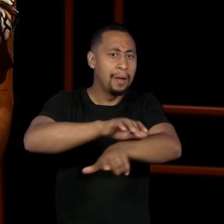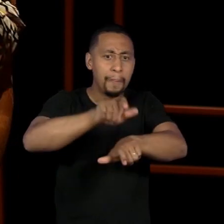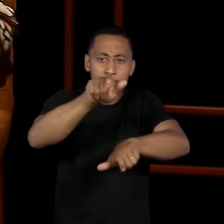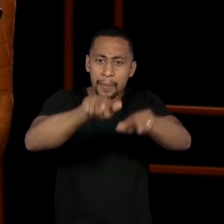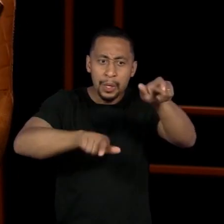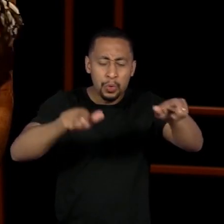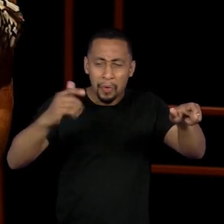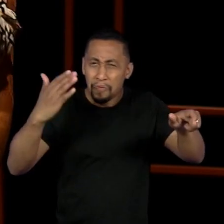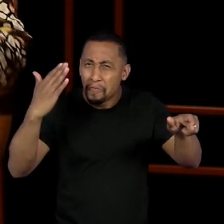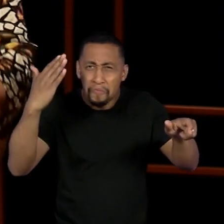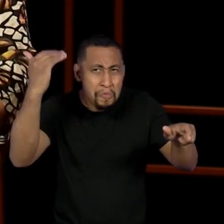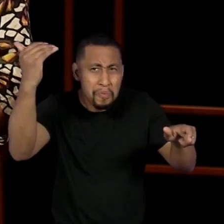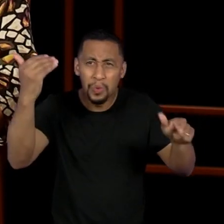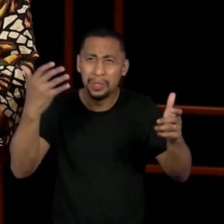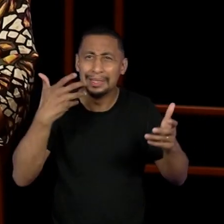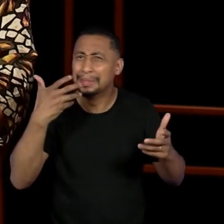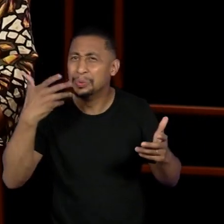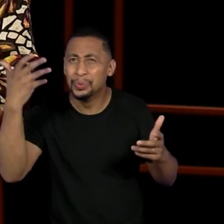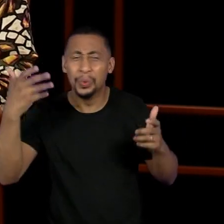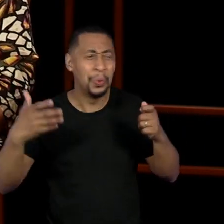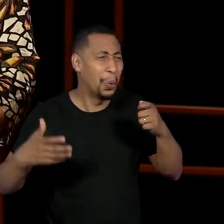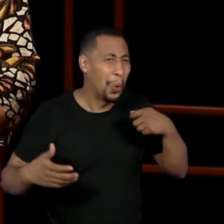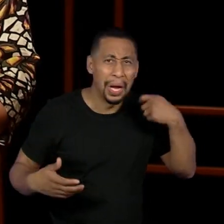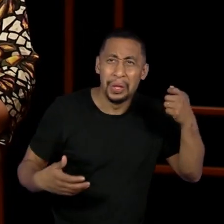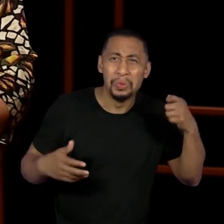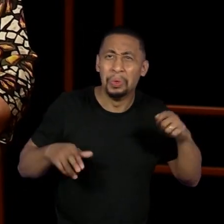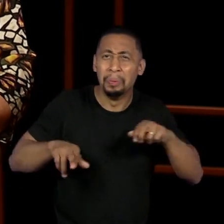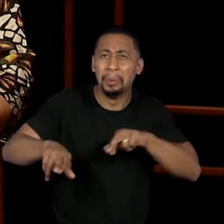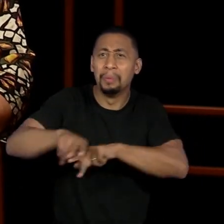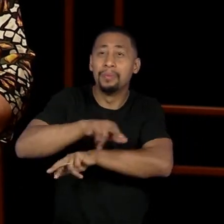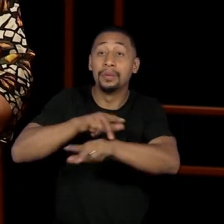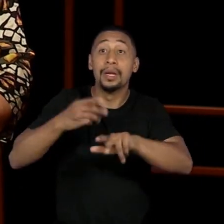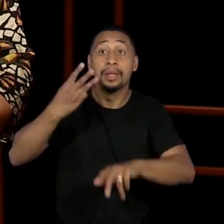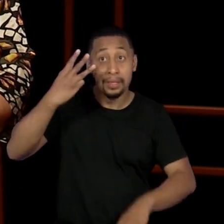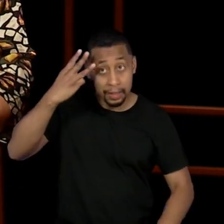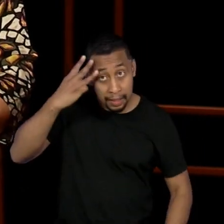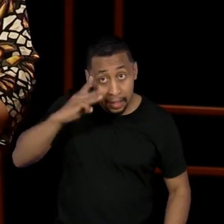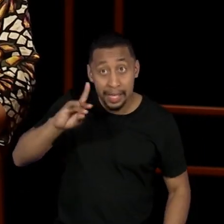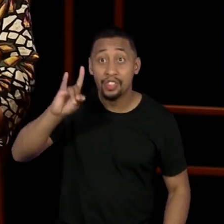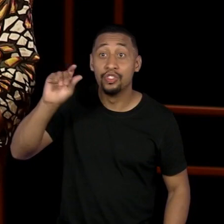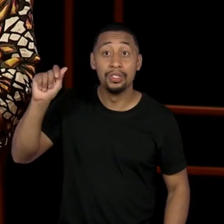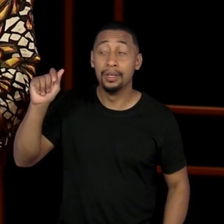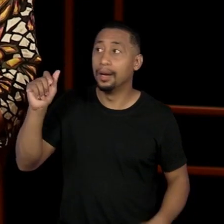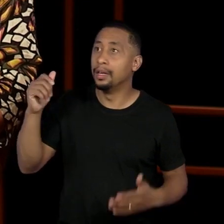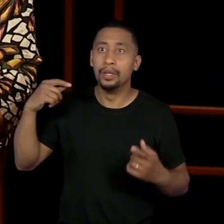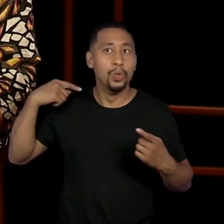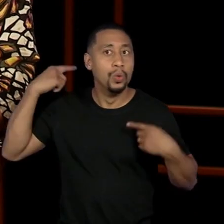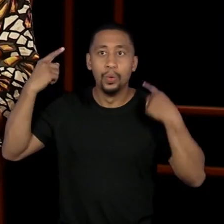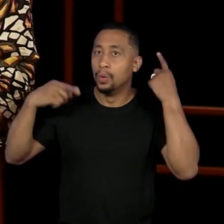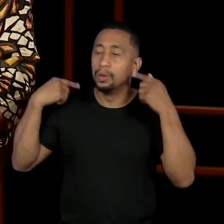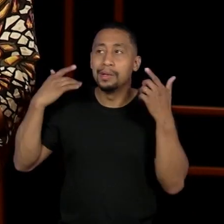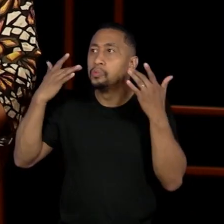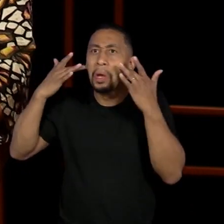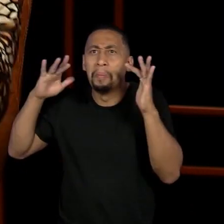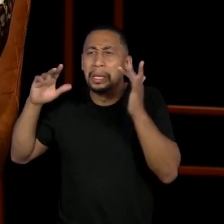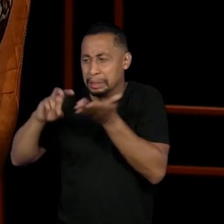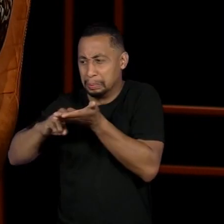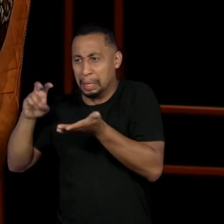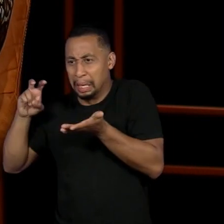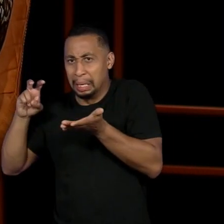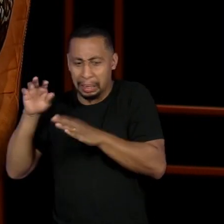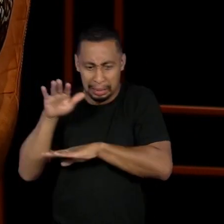produtores, tudo, a Festa da Música. E eram 3 dias de loucura. A gente nem sabia se era dia, se era noite, se era o quê. E eu